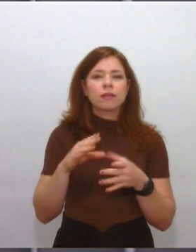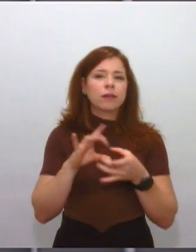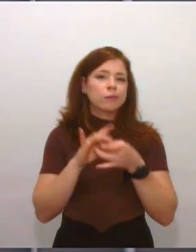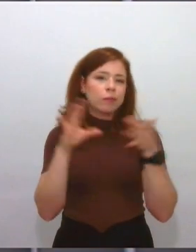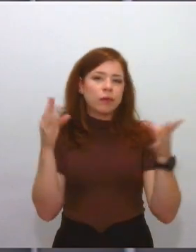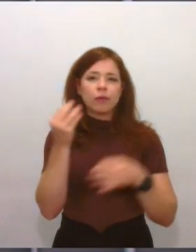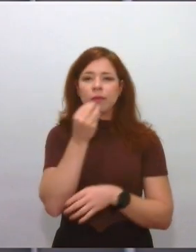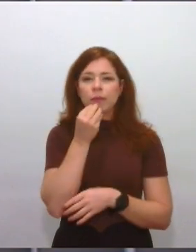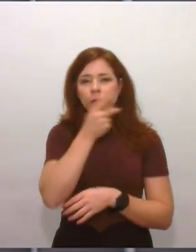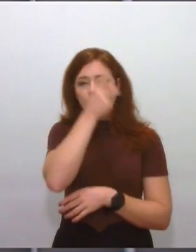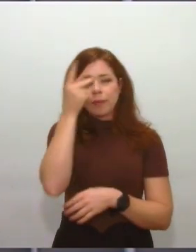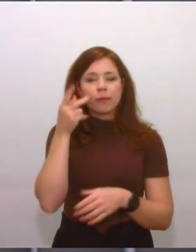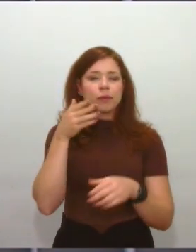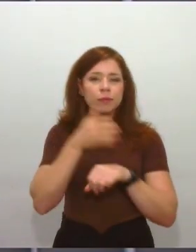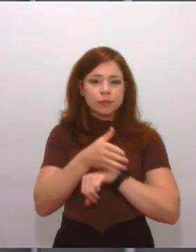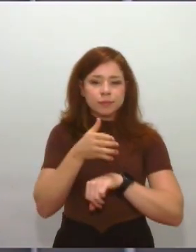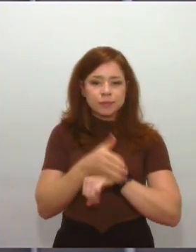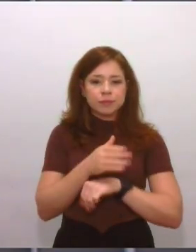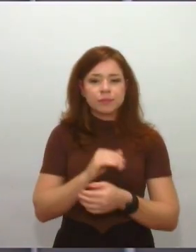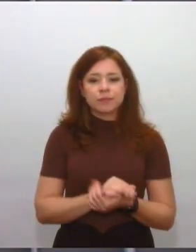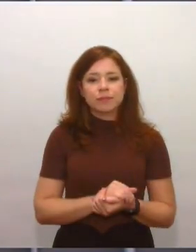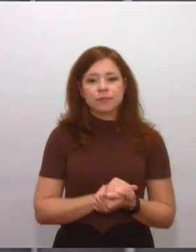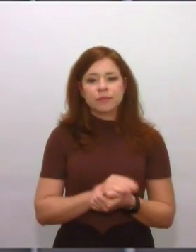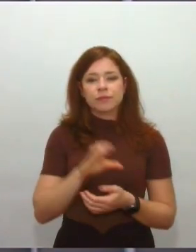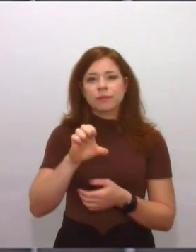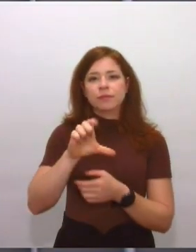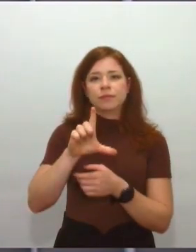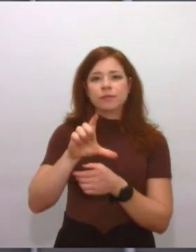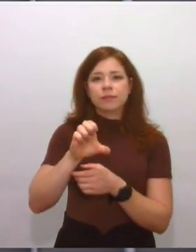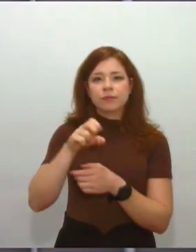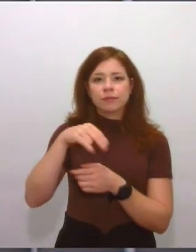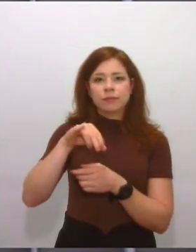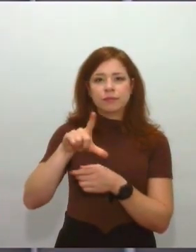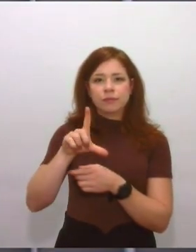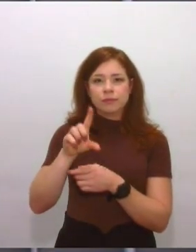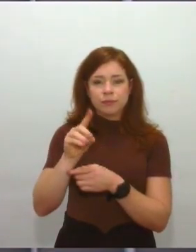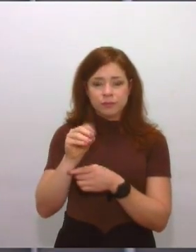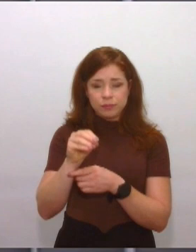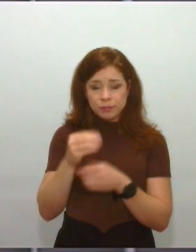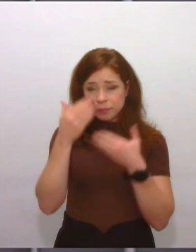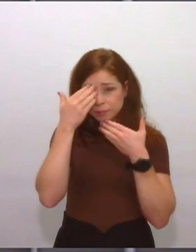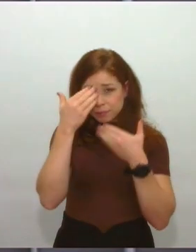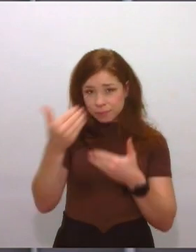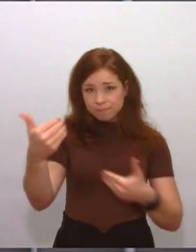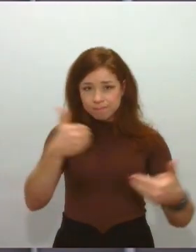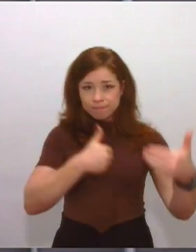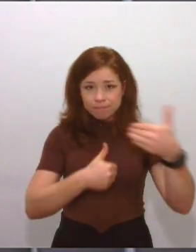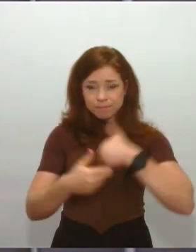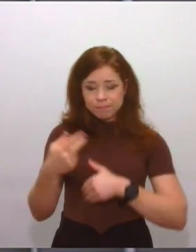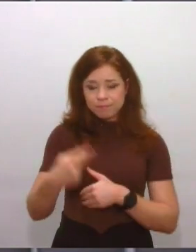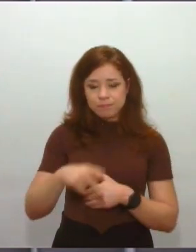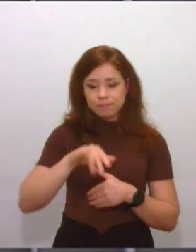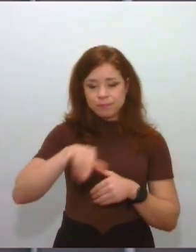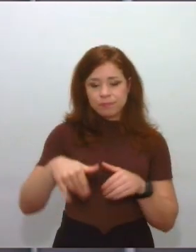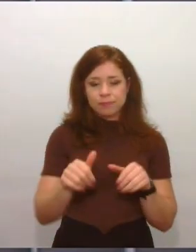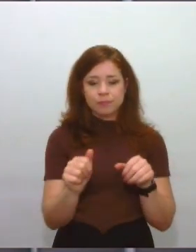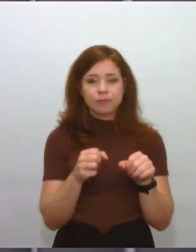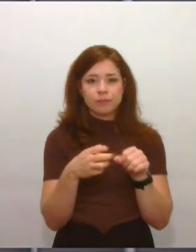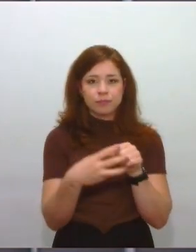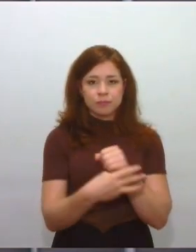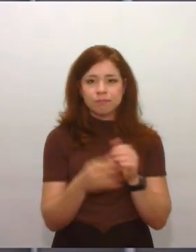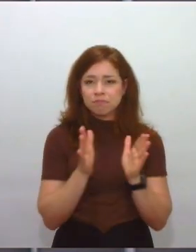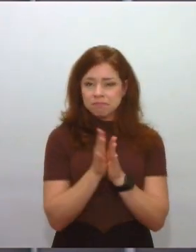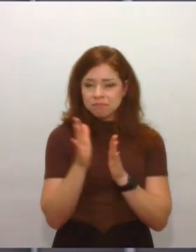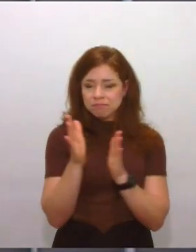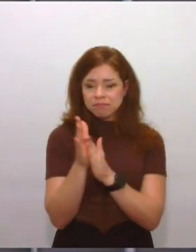participam. Helenilton Farias, muito obrigado pela sua participação aqui no Jornal da Alese. Parabéns e que